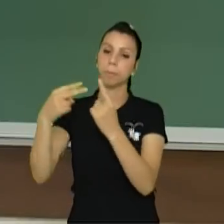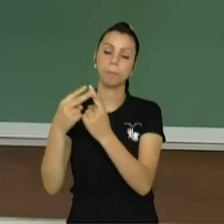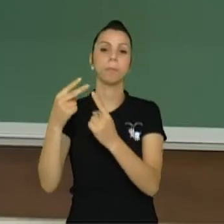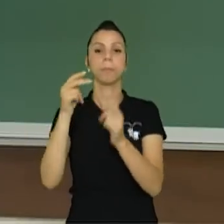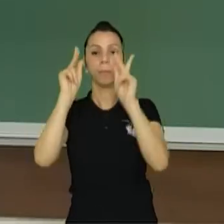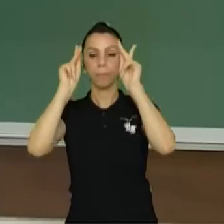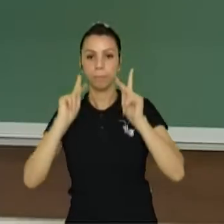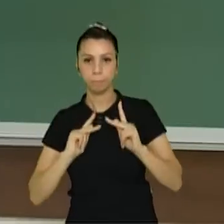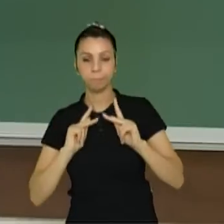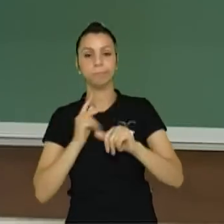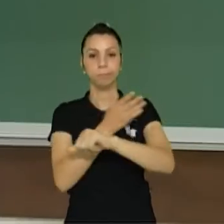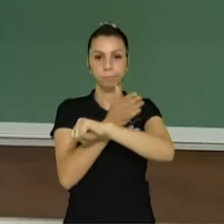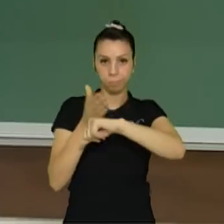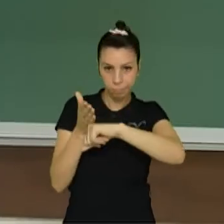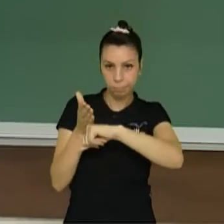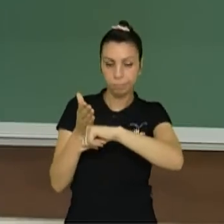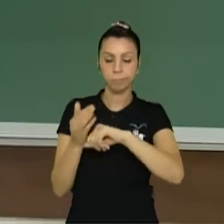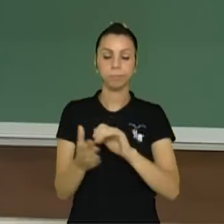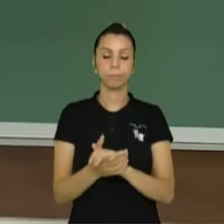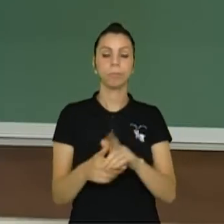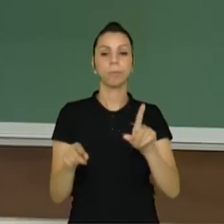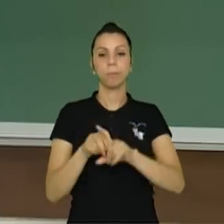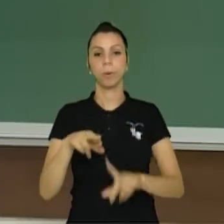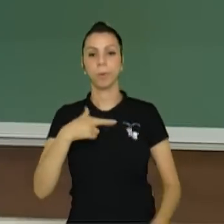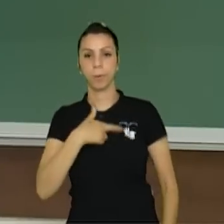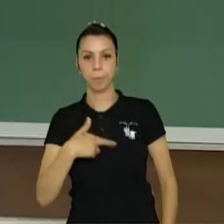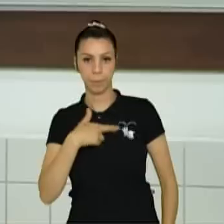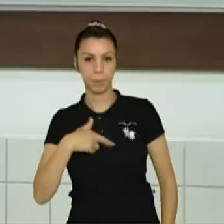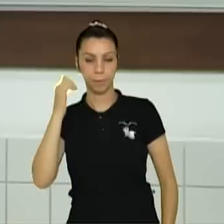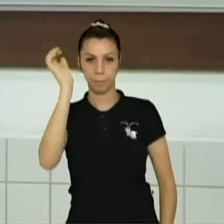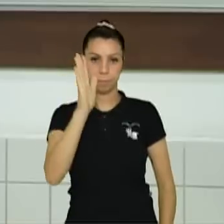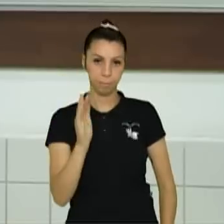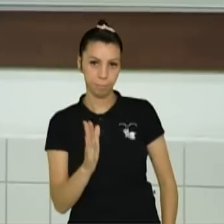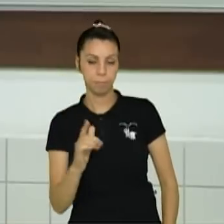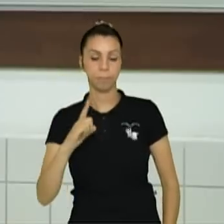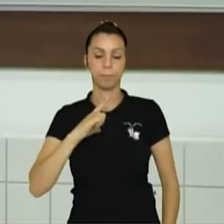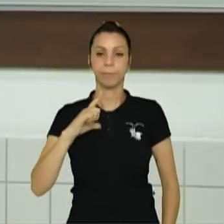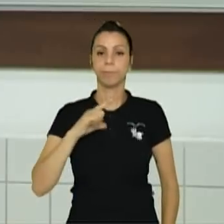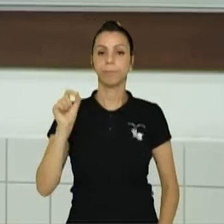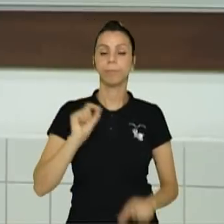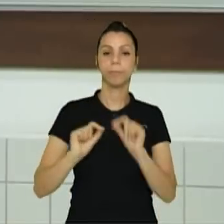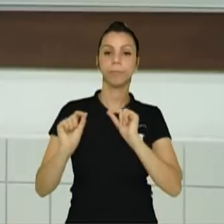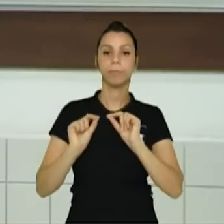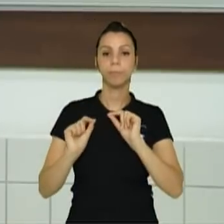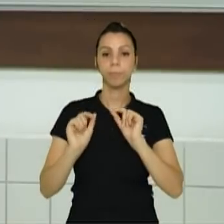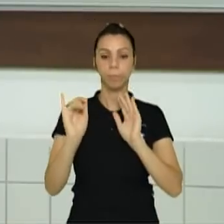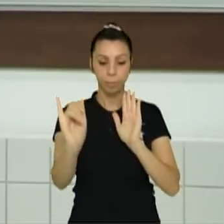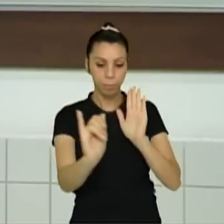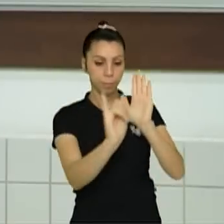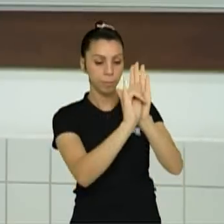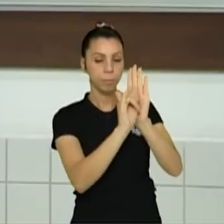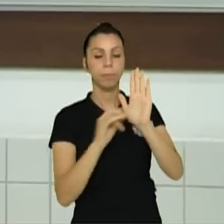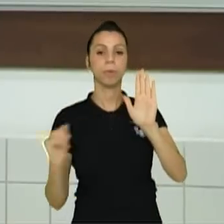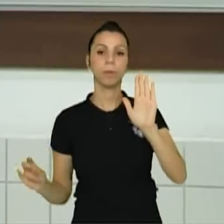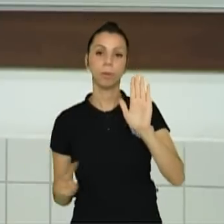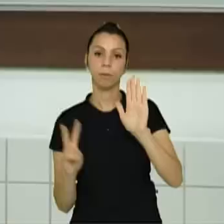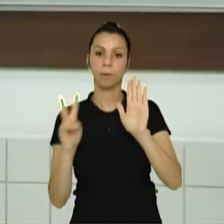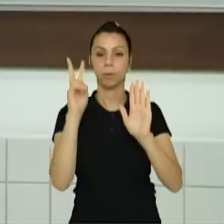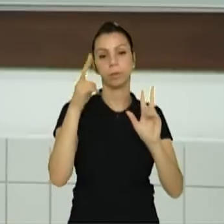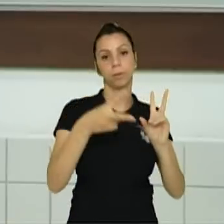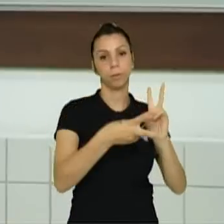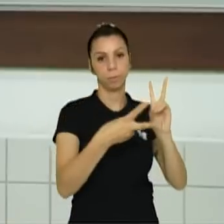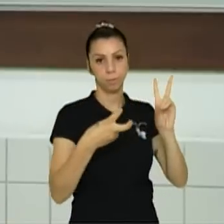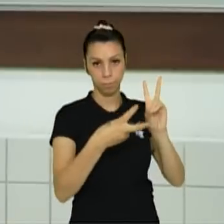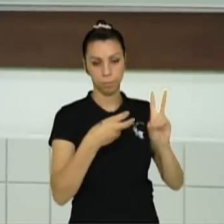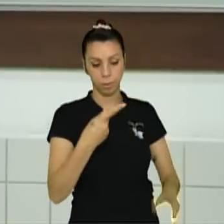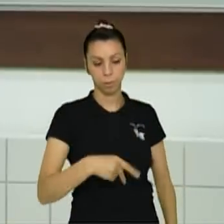homem branco. Tá? E o romantismo no Brasil também tinha essa ideia da construção, da valorização de uma